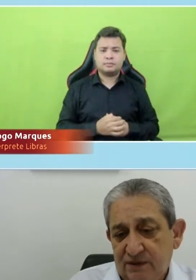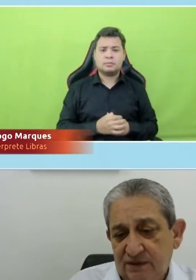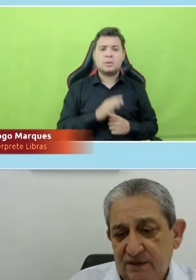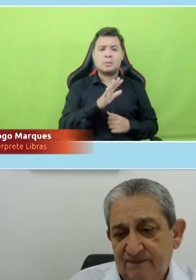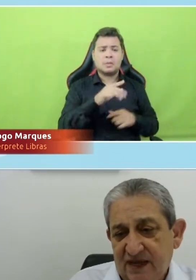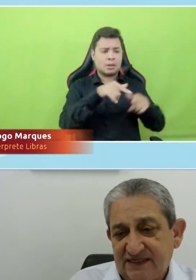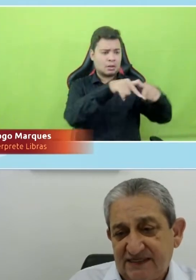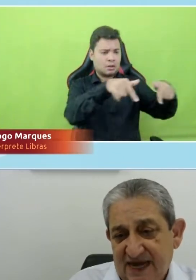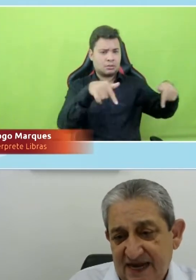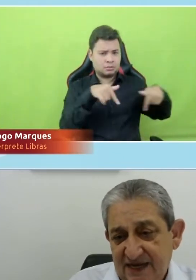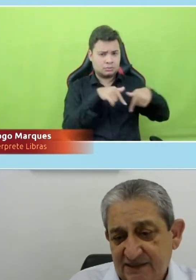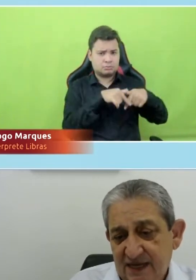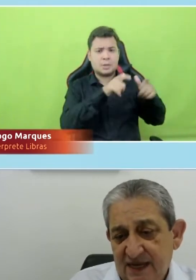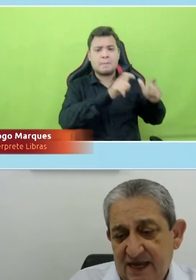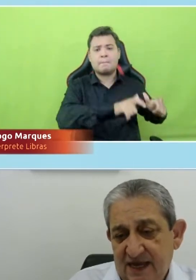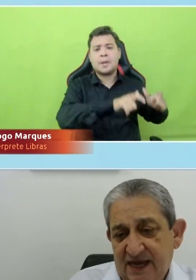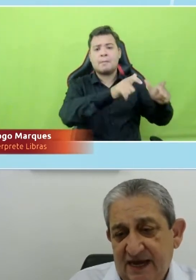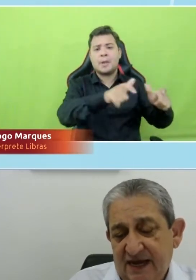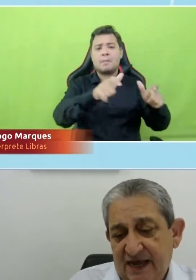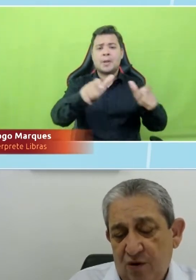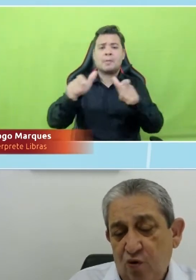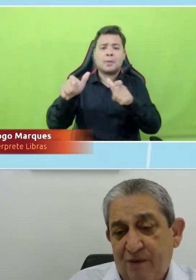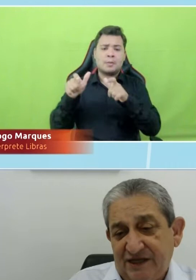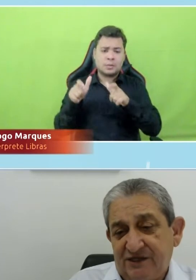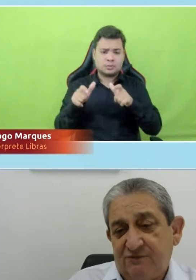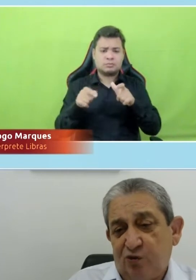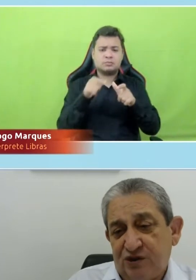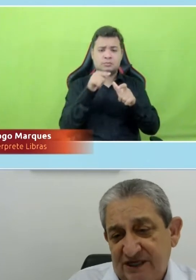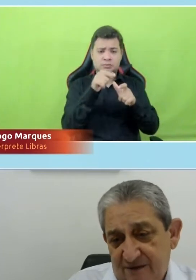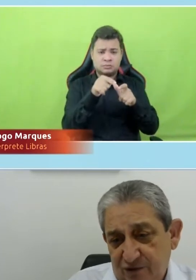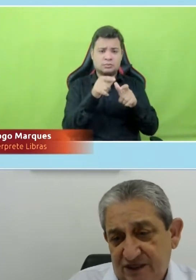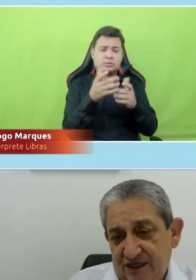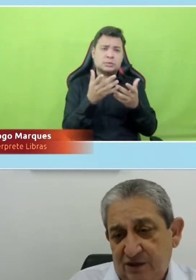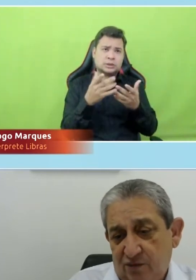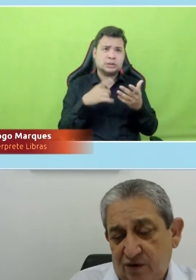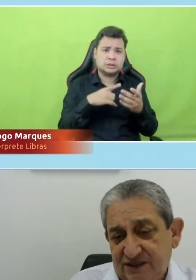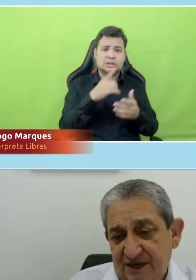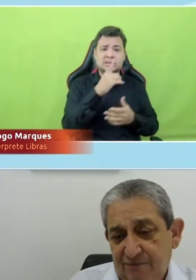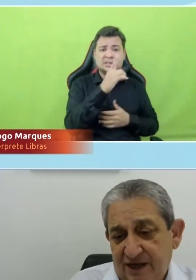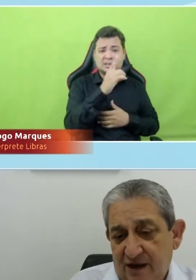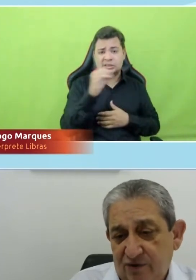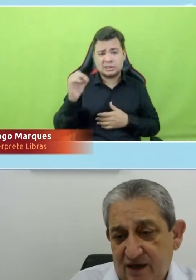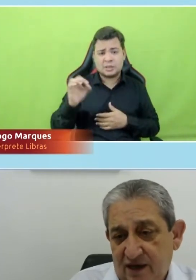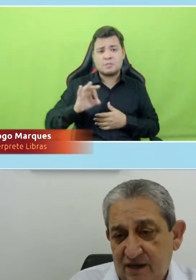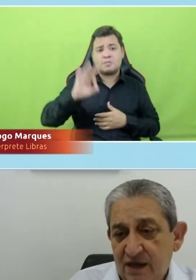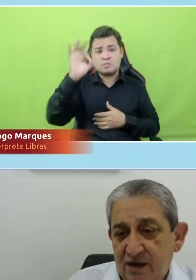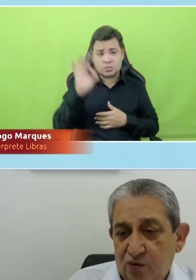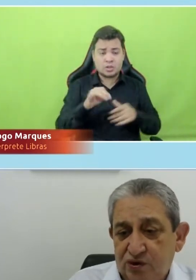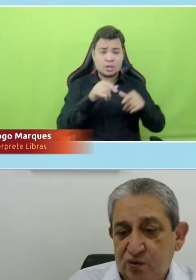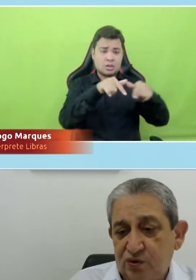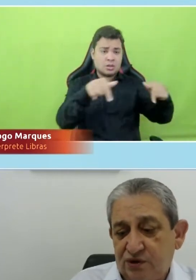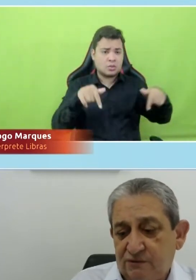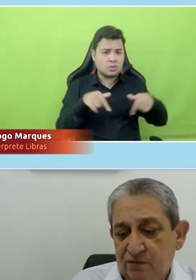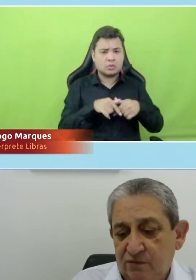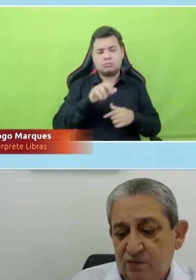quilombos, essas áreas, ela é ocupada por 100% quilombola. Sempre tem alguém,